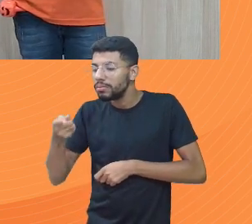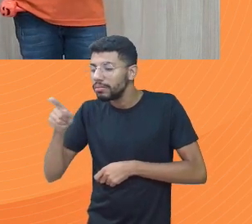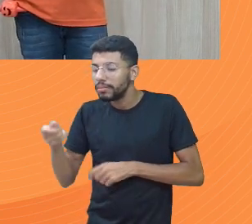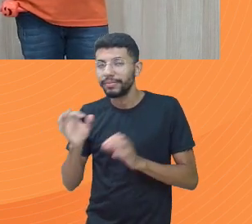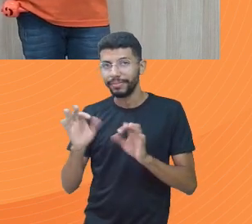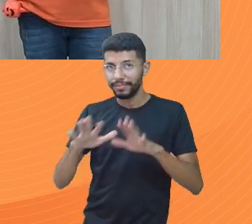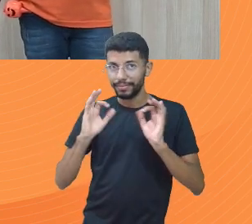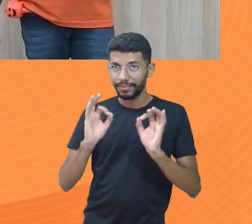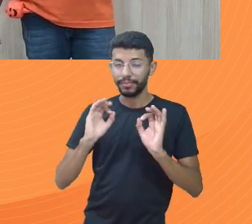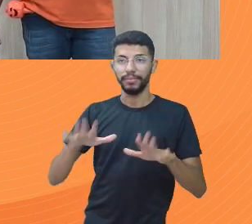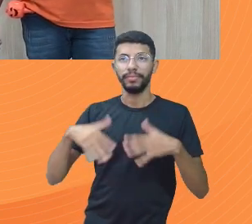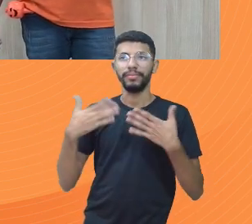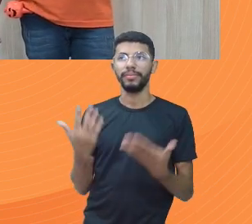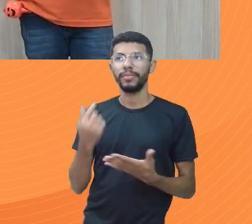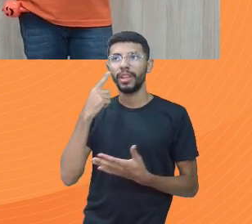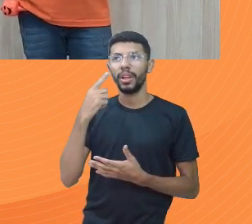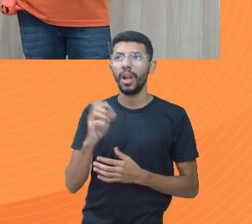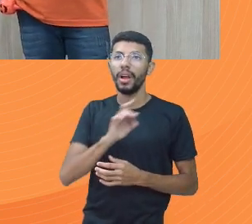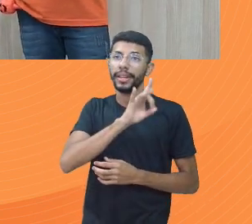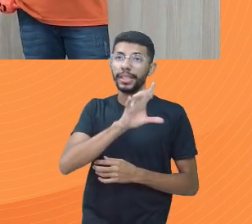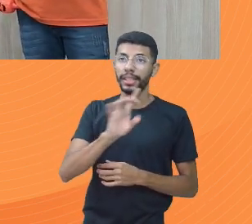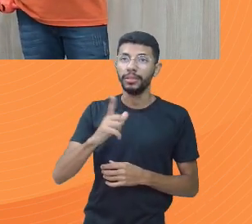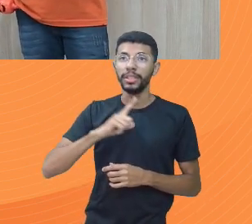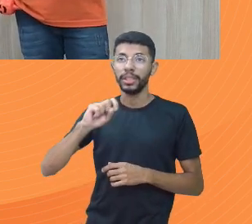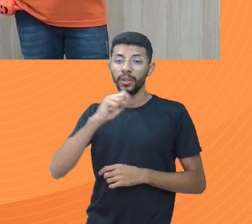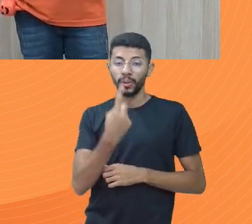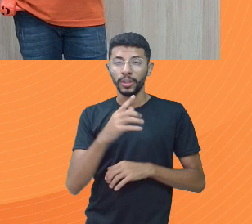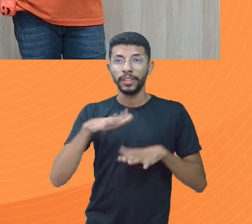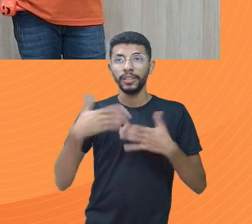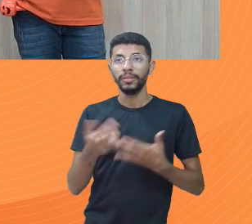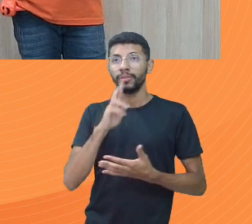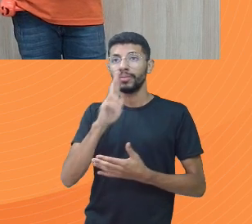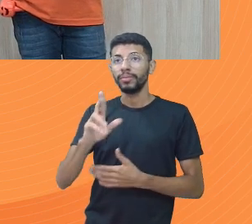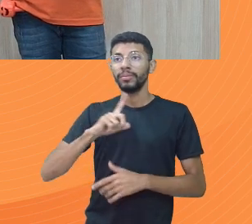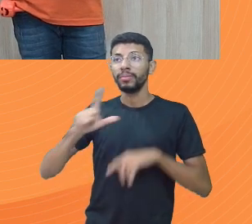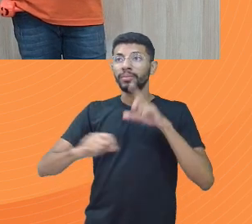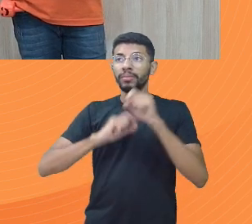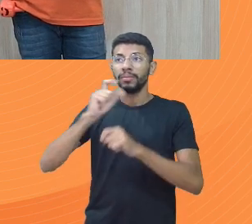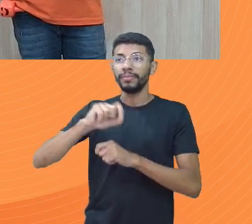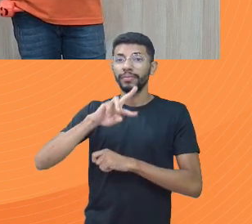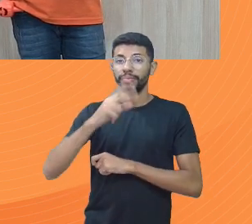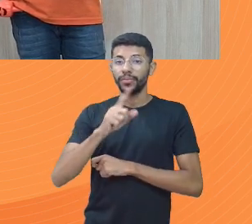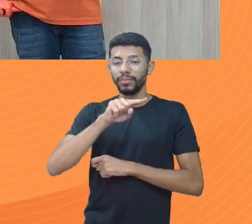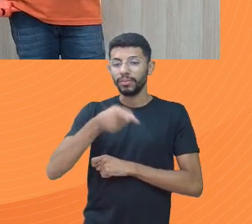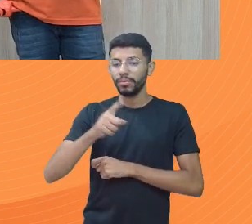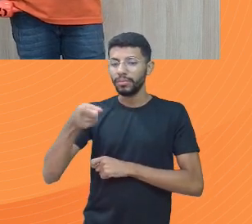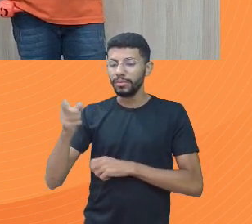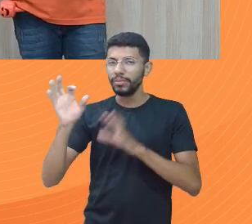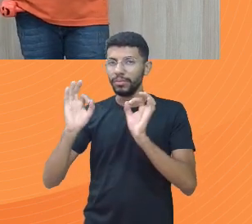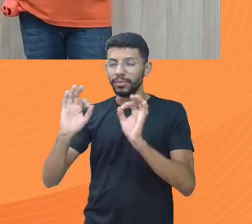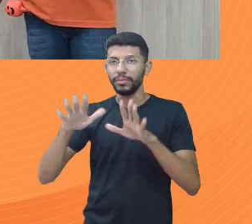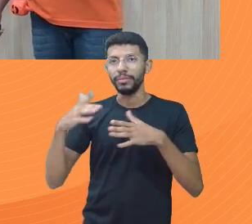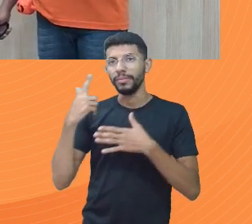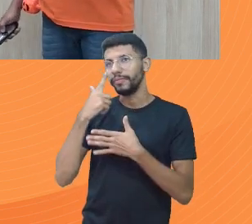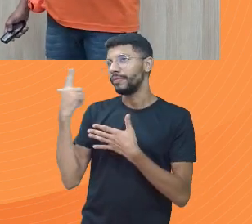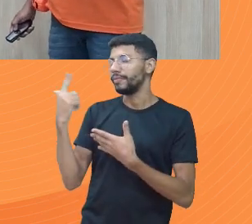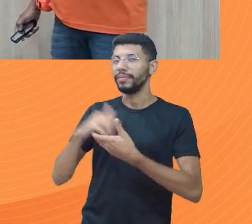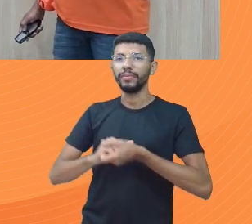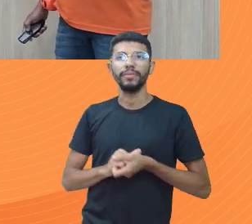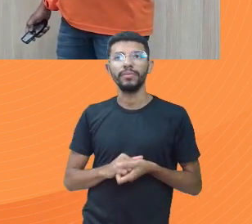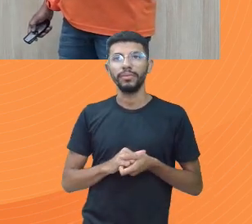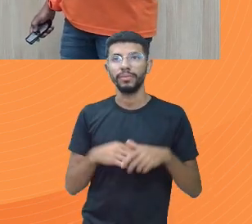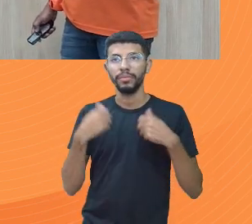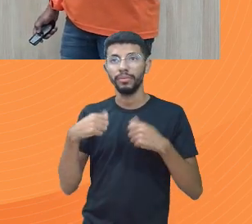tinha uma casa decimal, certo? Então, no resultado, nós tivemos duas casas decimais. Ó, eu